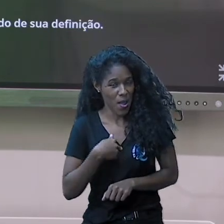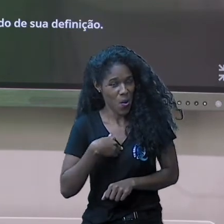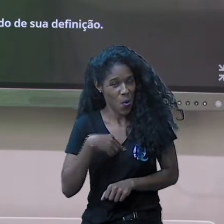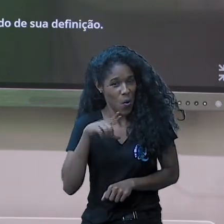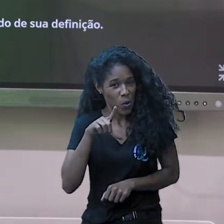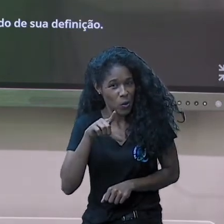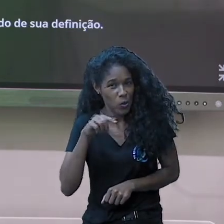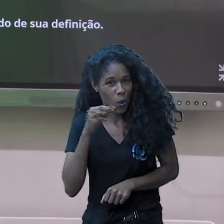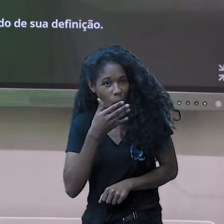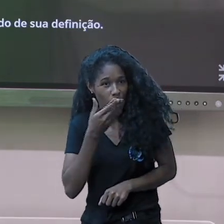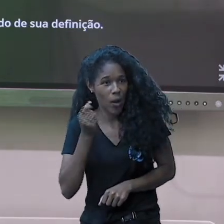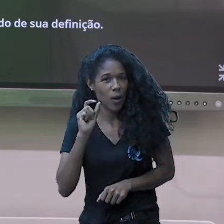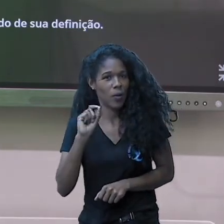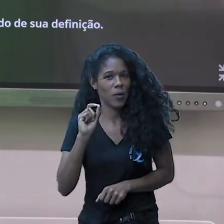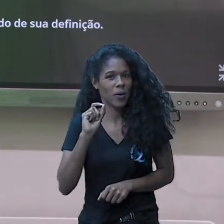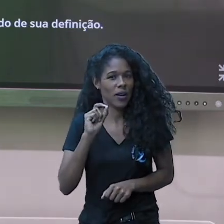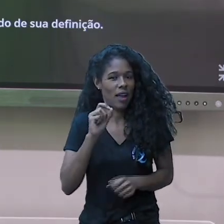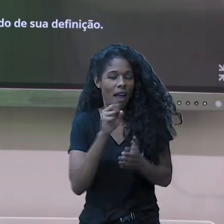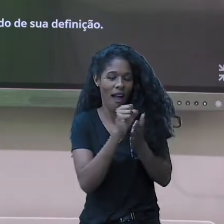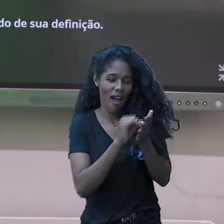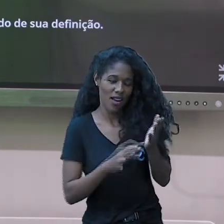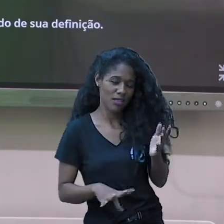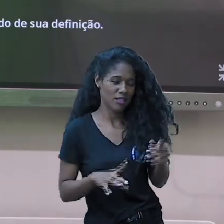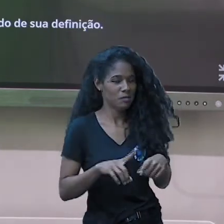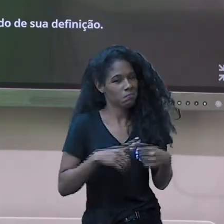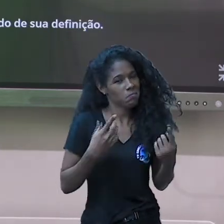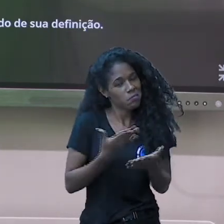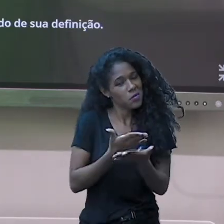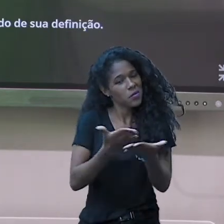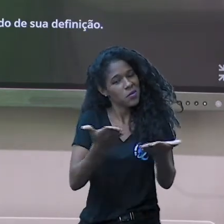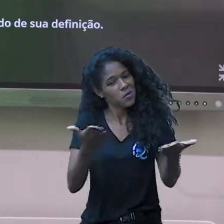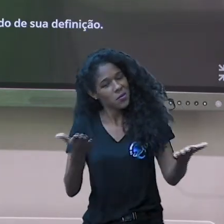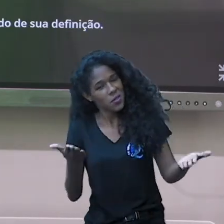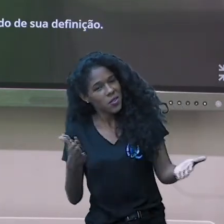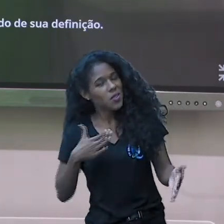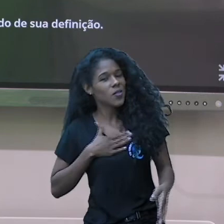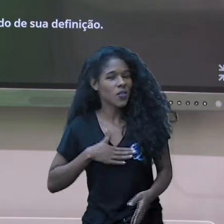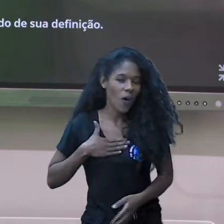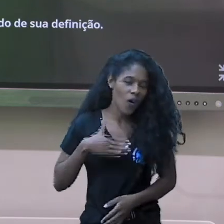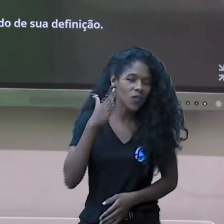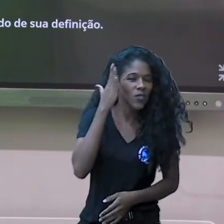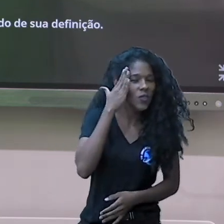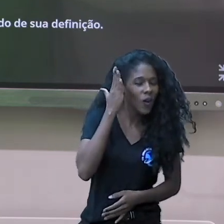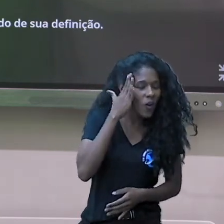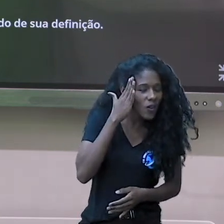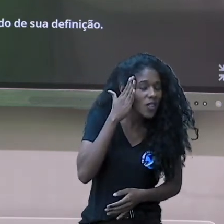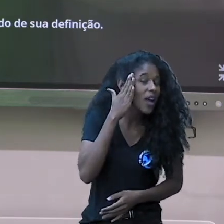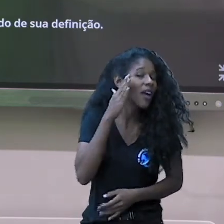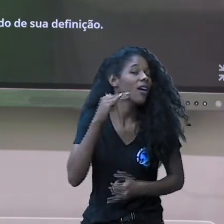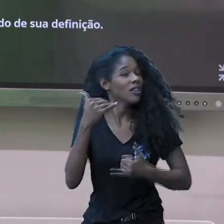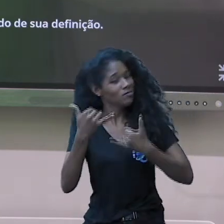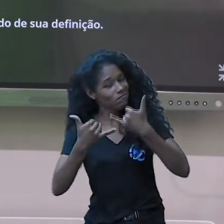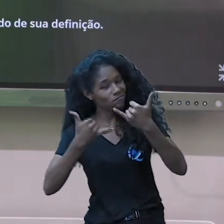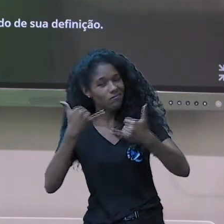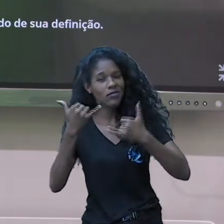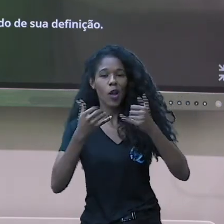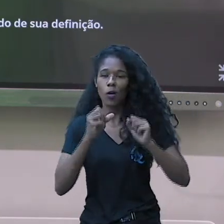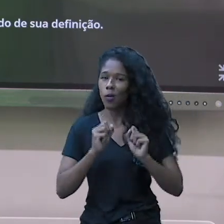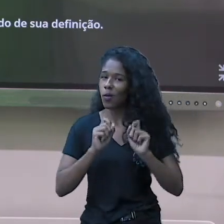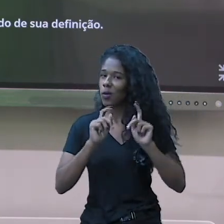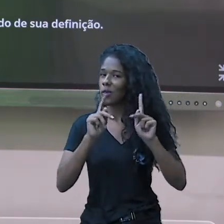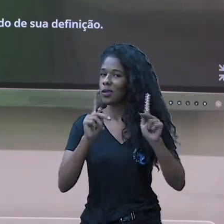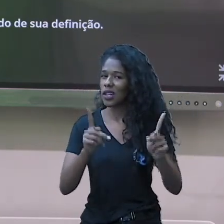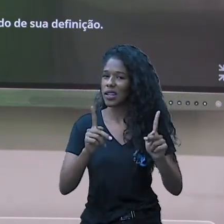já que vocês gostam aí de jogar desses jogos, dos games, né? Estou entrando na onda dos games. Vamos